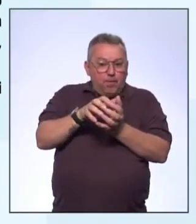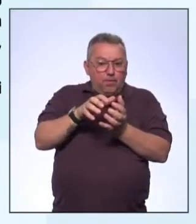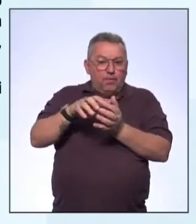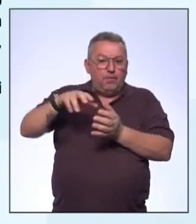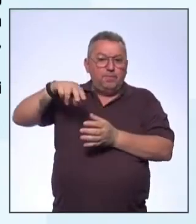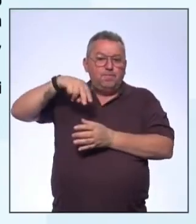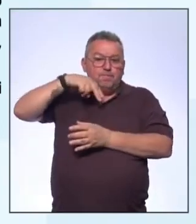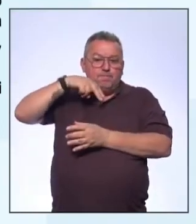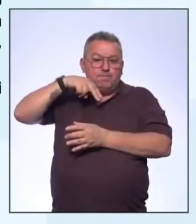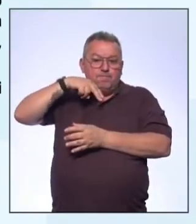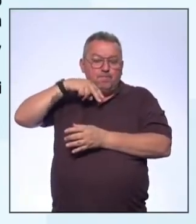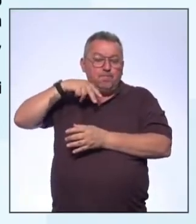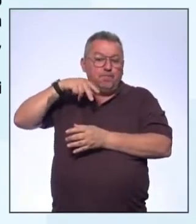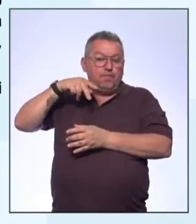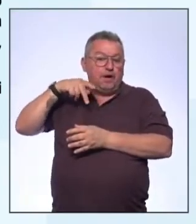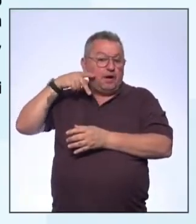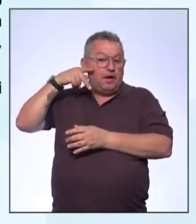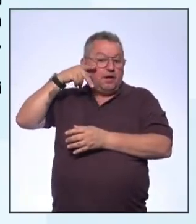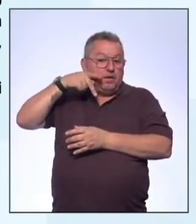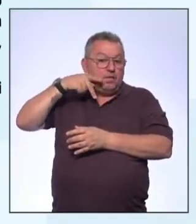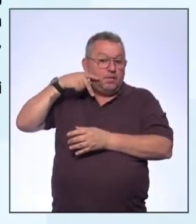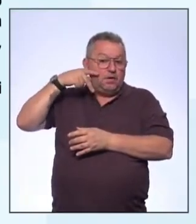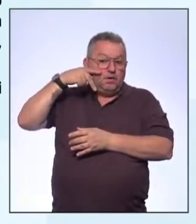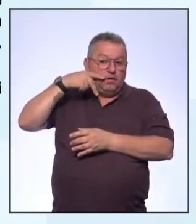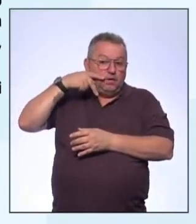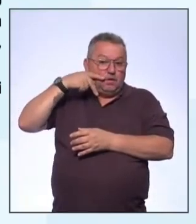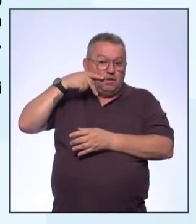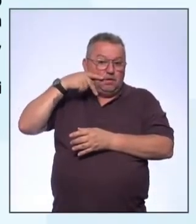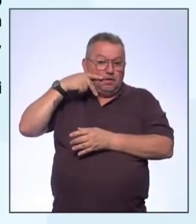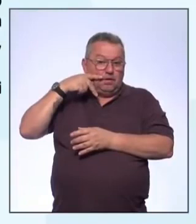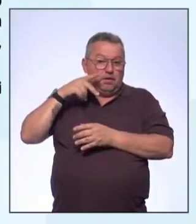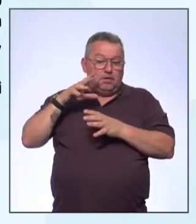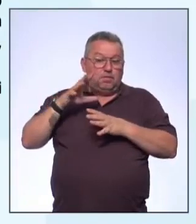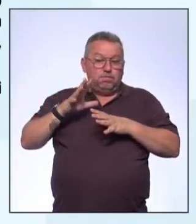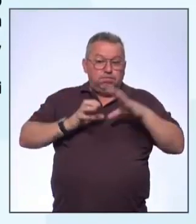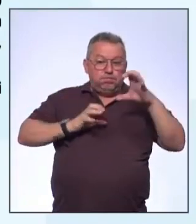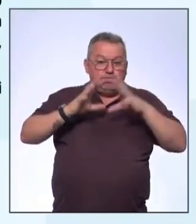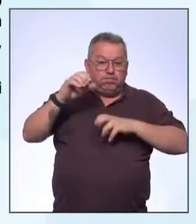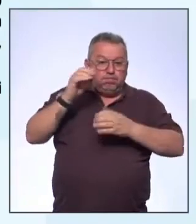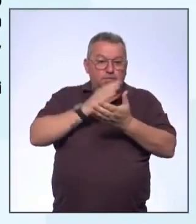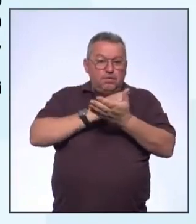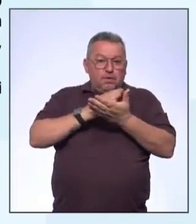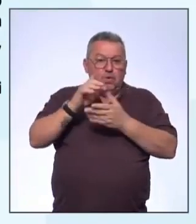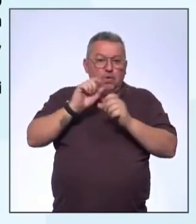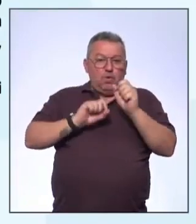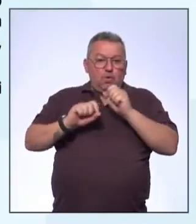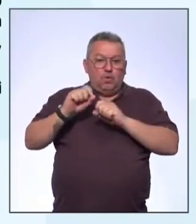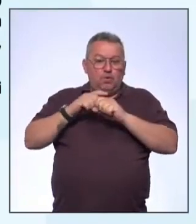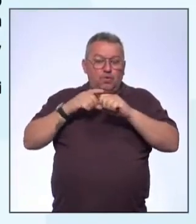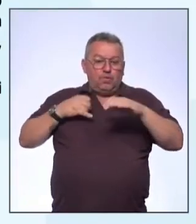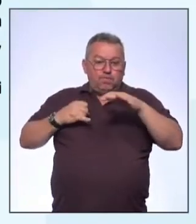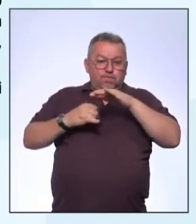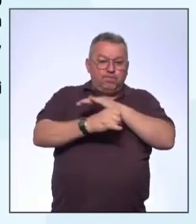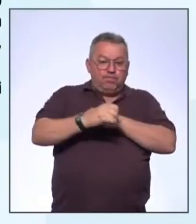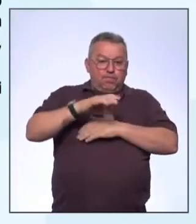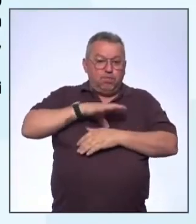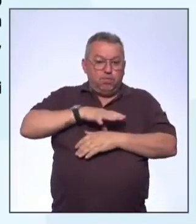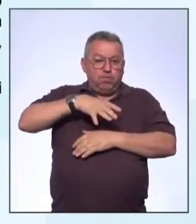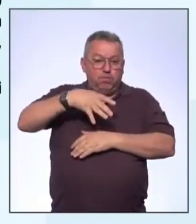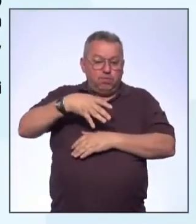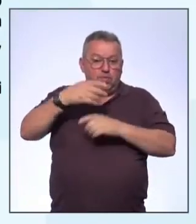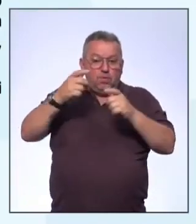Rio Grande do Norte e Paraíba. O conflito iniciou-se devido à investida dos portugueses em